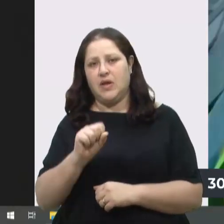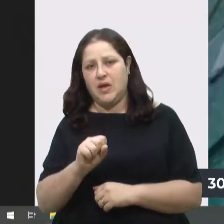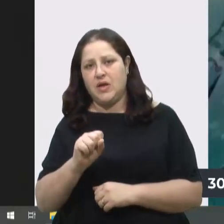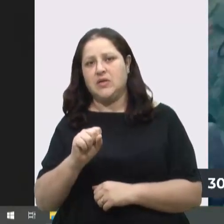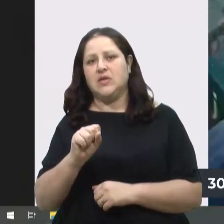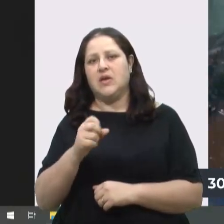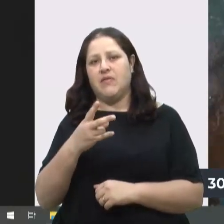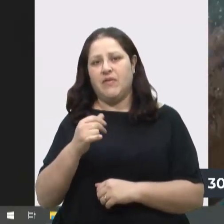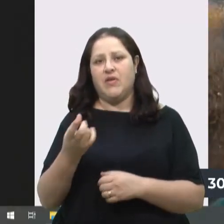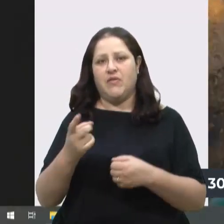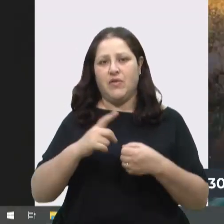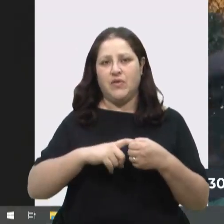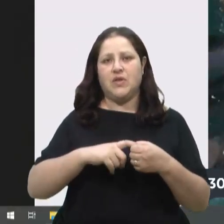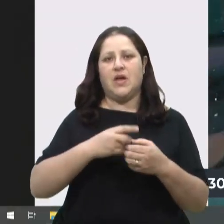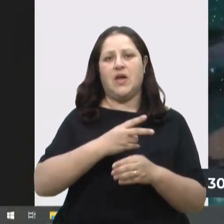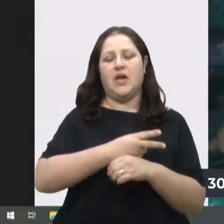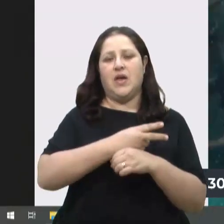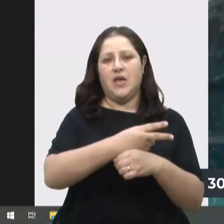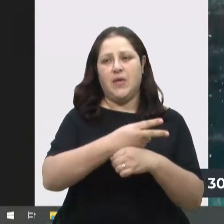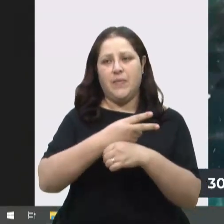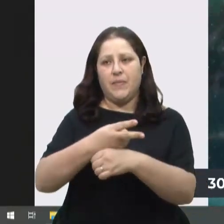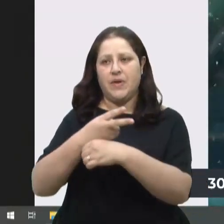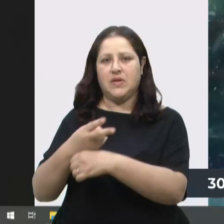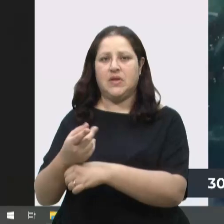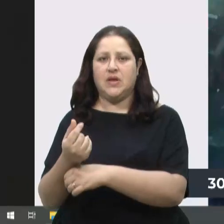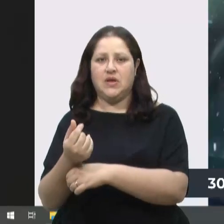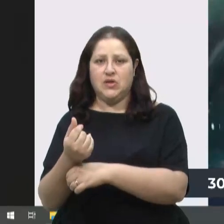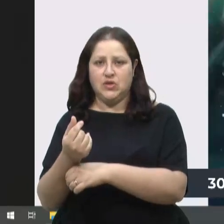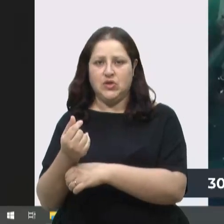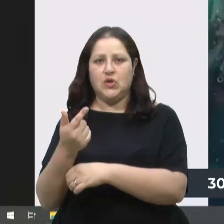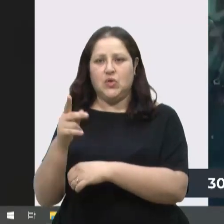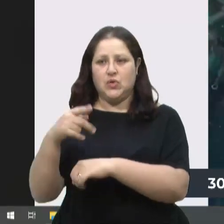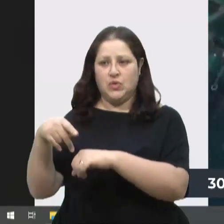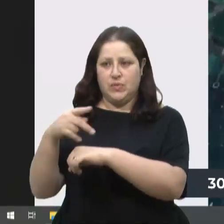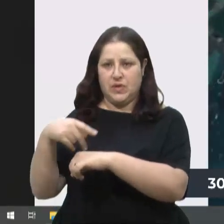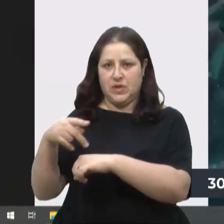Cris, quer dizer que tem dinheiro para a ditadura, mas não tem dinheiro para o agronegócio brasileiro, é isso?